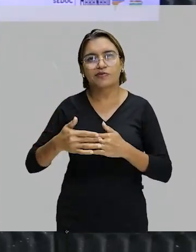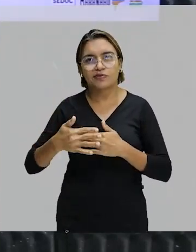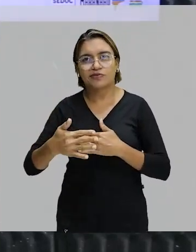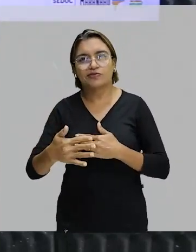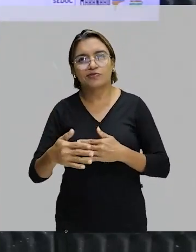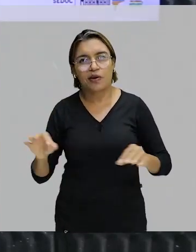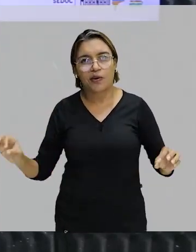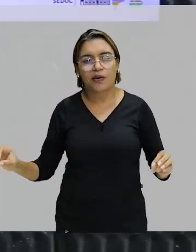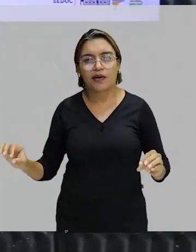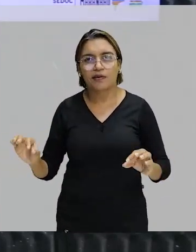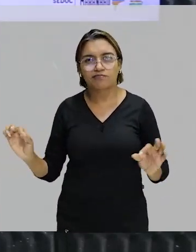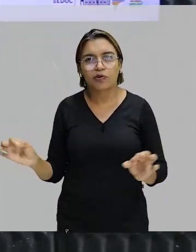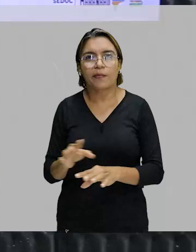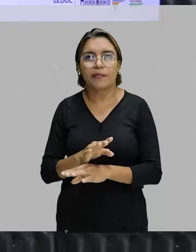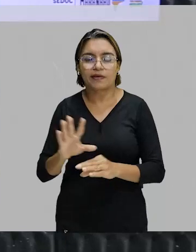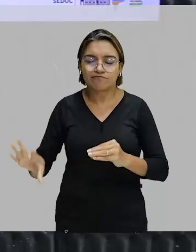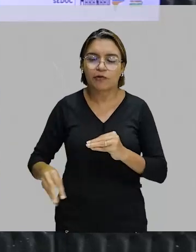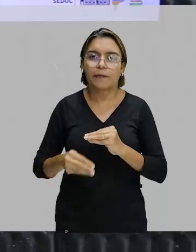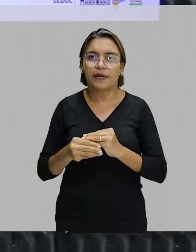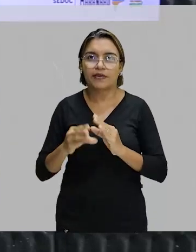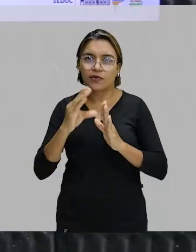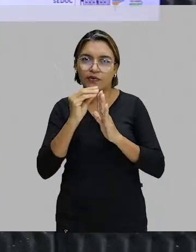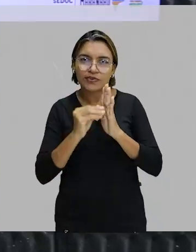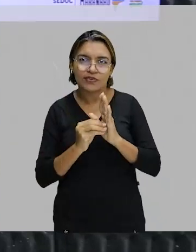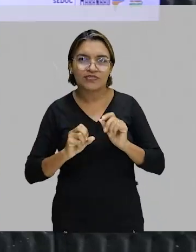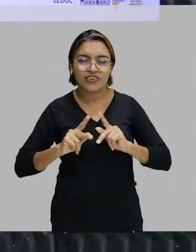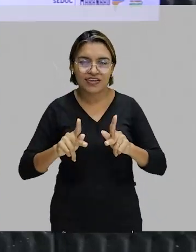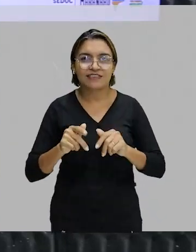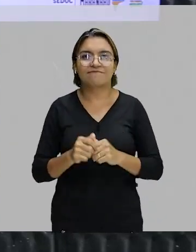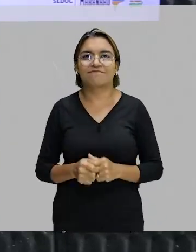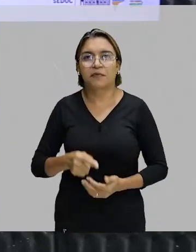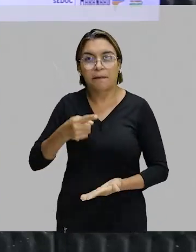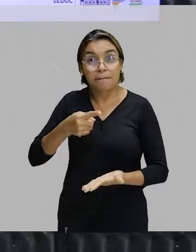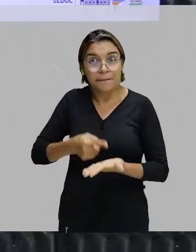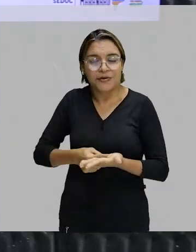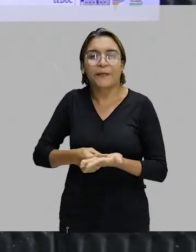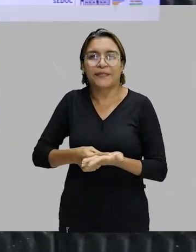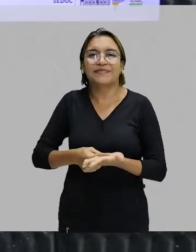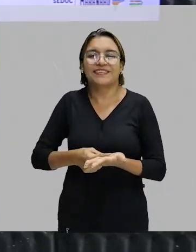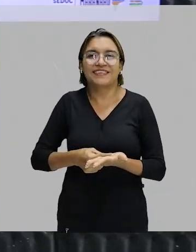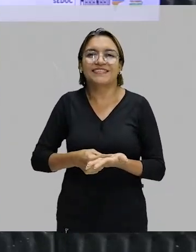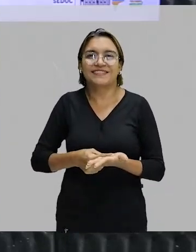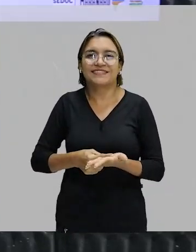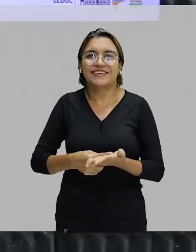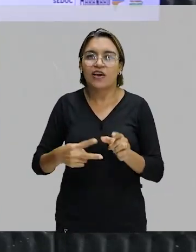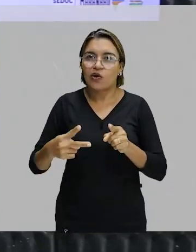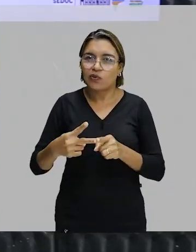completa esse conteúdo. Tá fechado? Então já marco contigo esse encontro para a